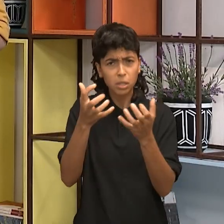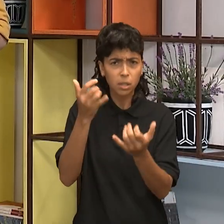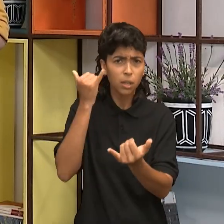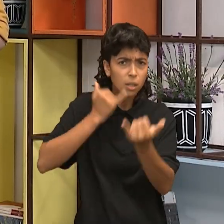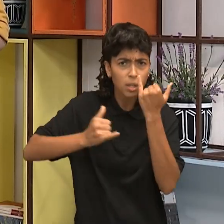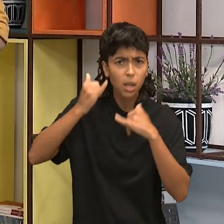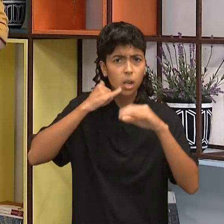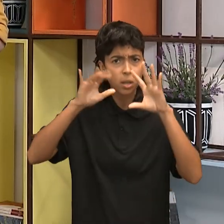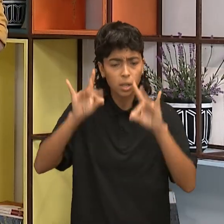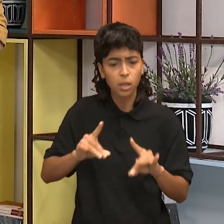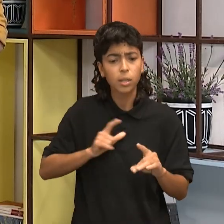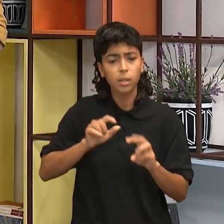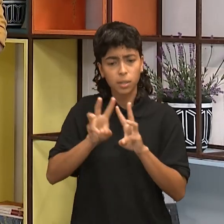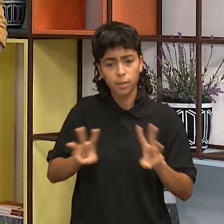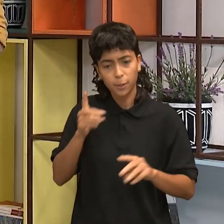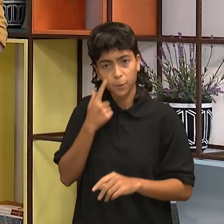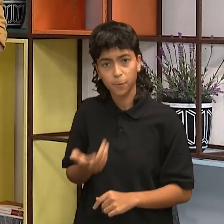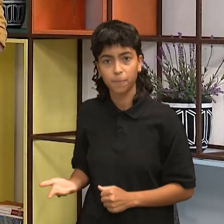site